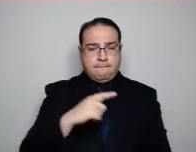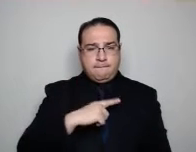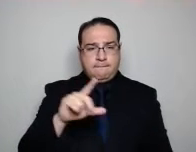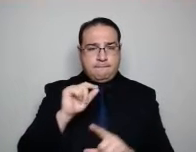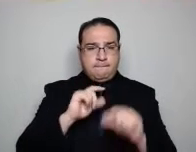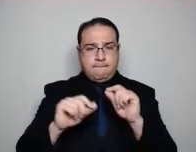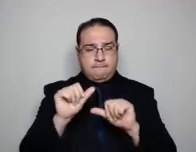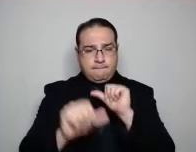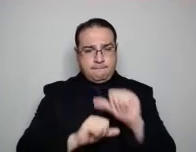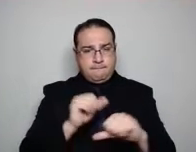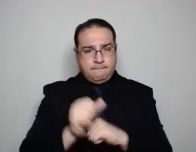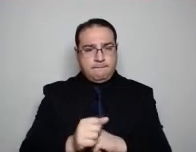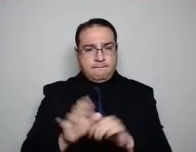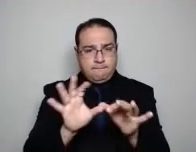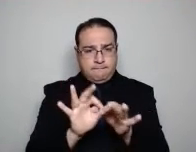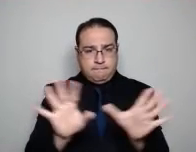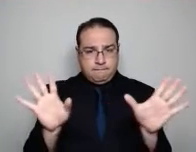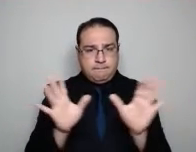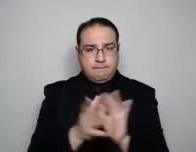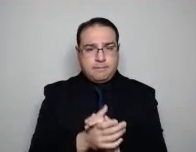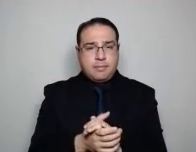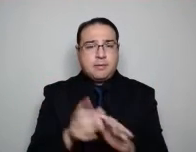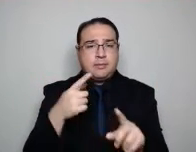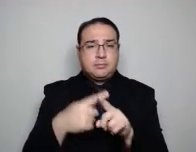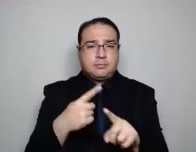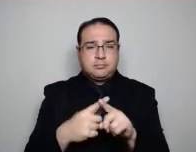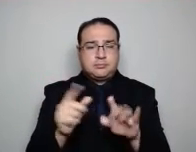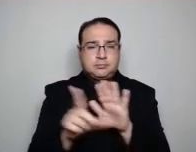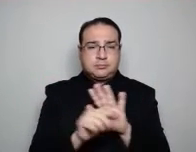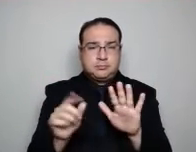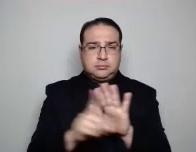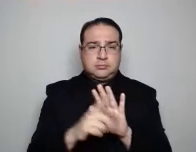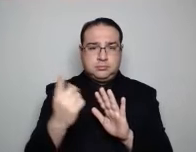na hora que ele quiser, porque o artigo 19 do Estatuto